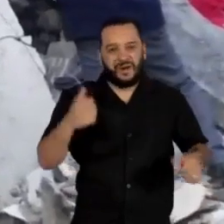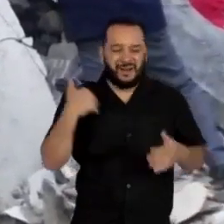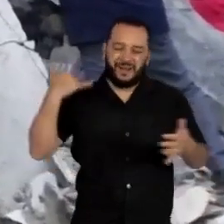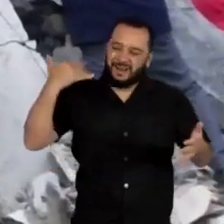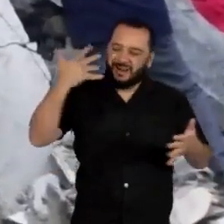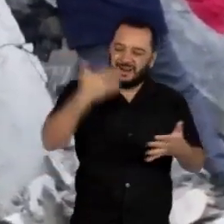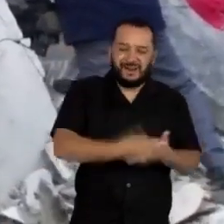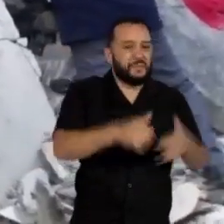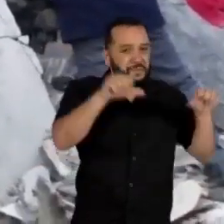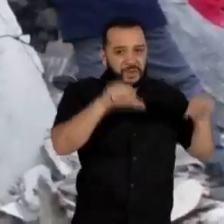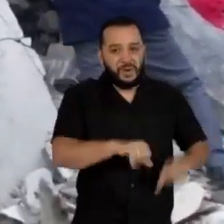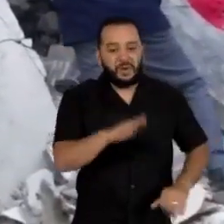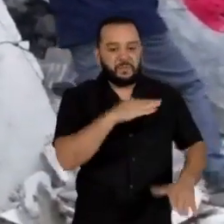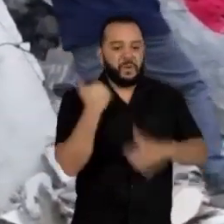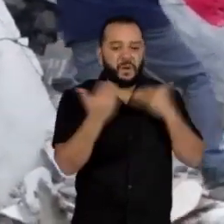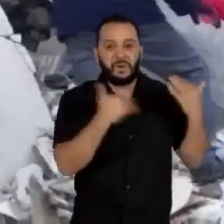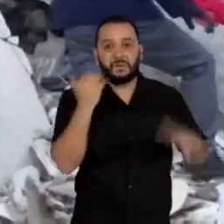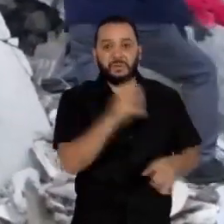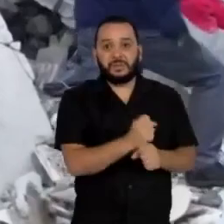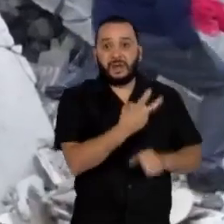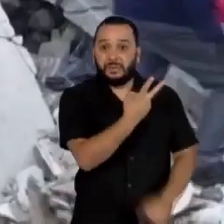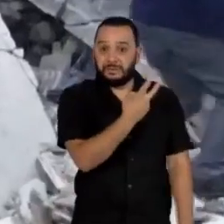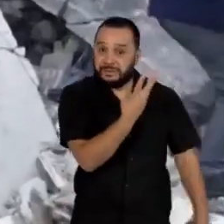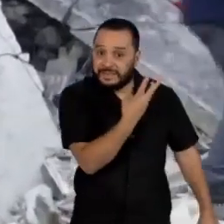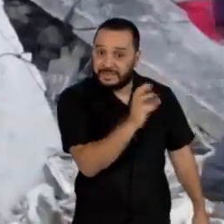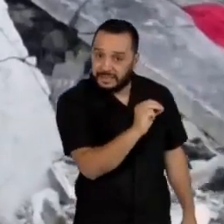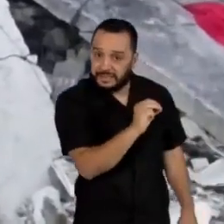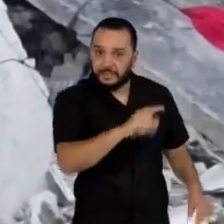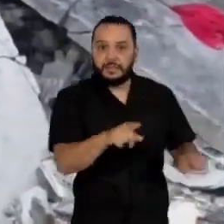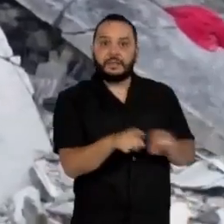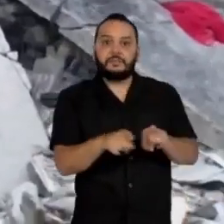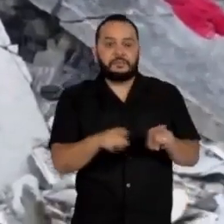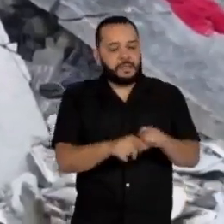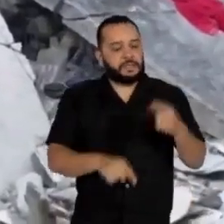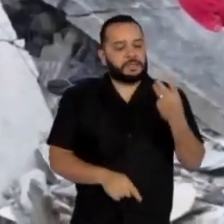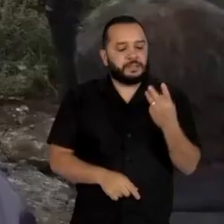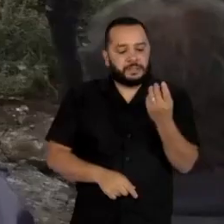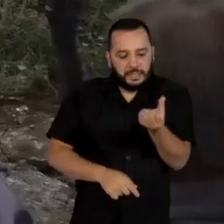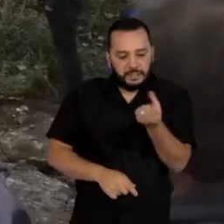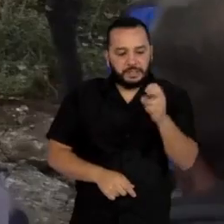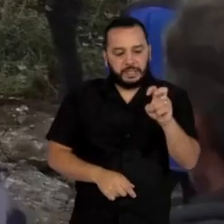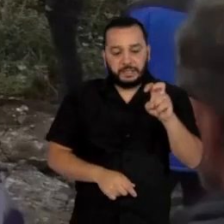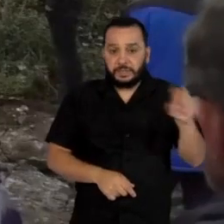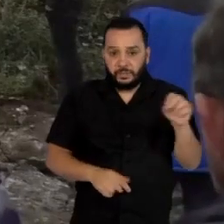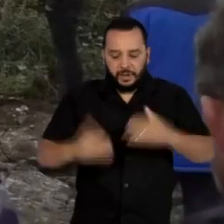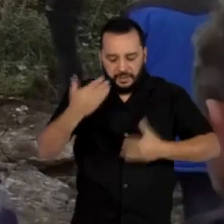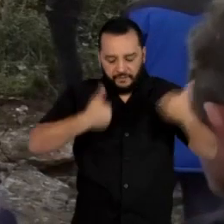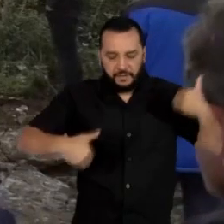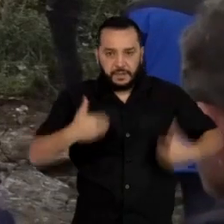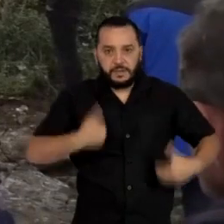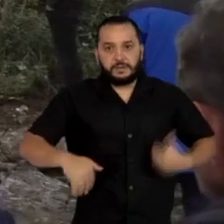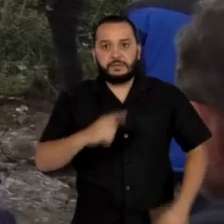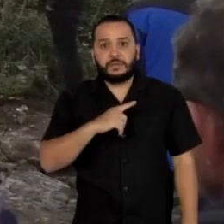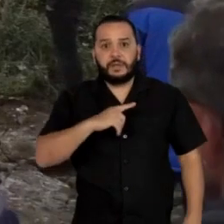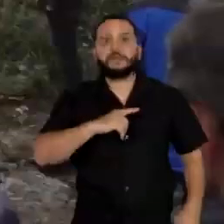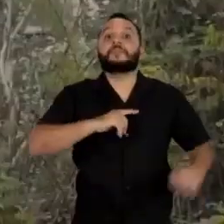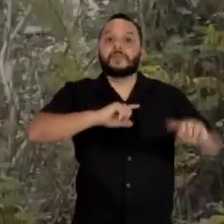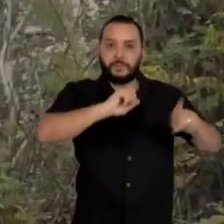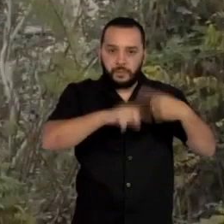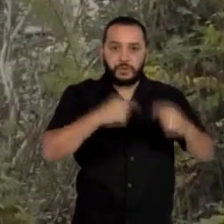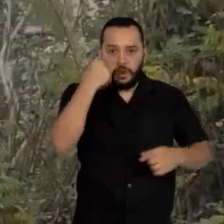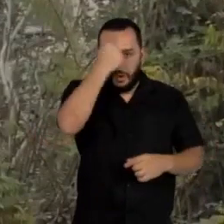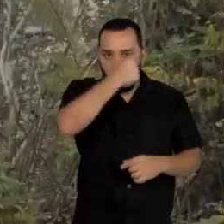número de mortos subiu para 30, além dos 650 feridos. Poucas horas depois, outro tremor